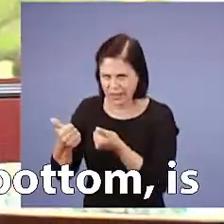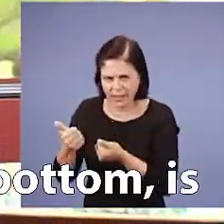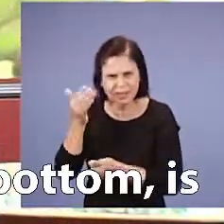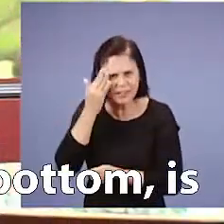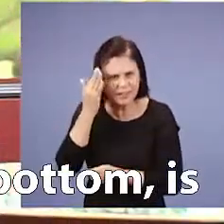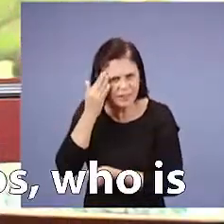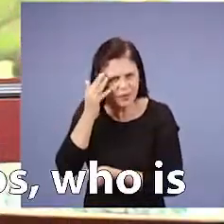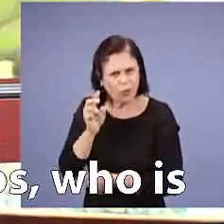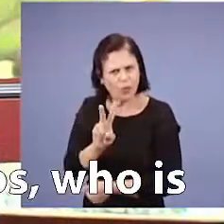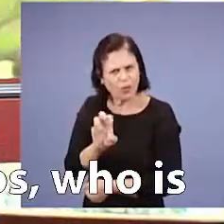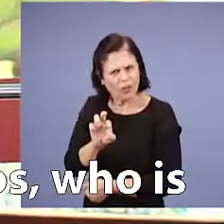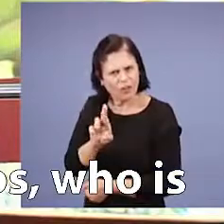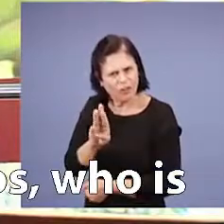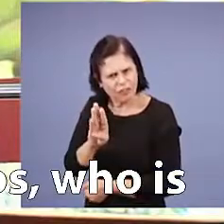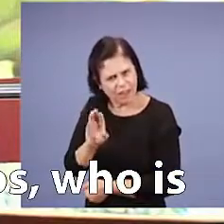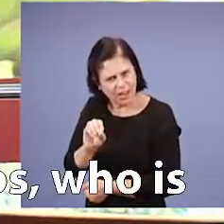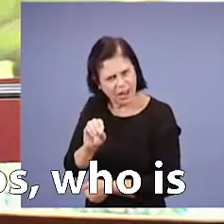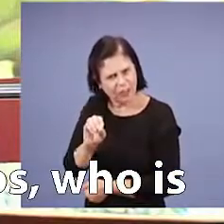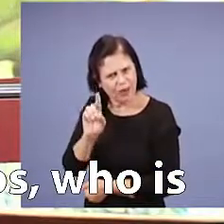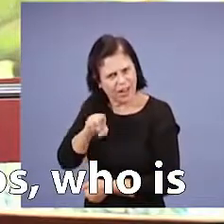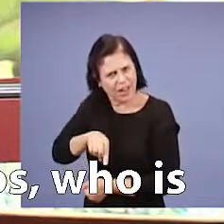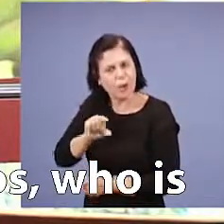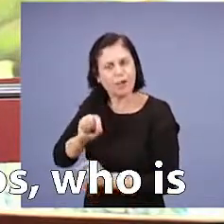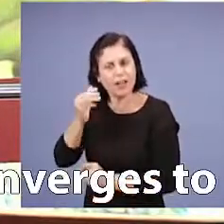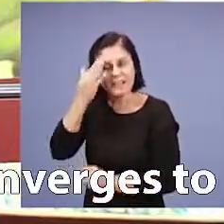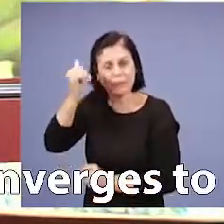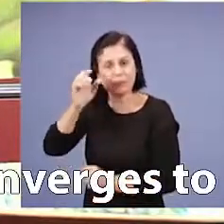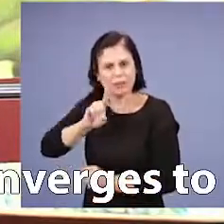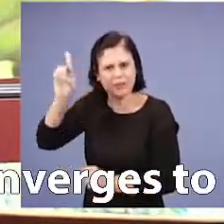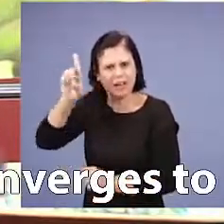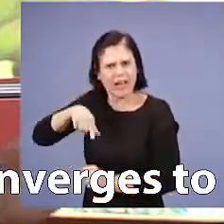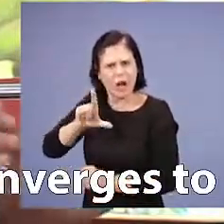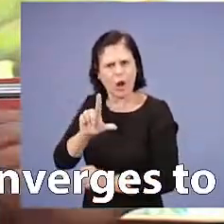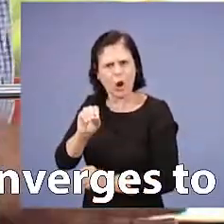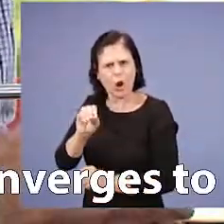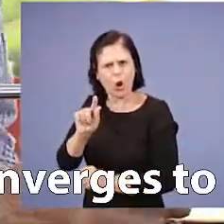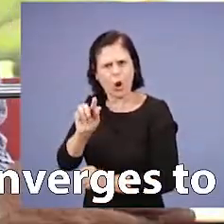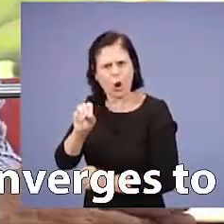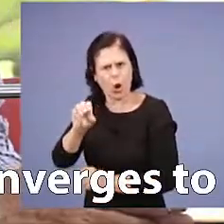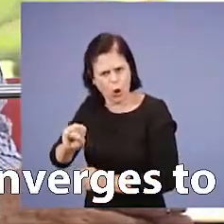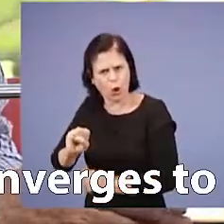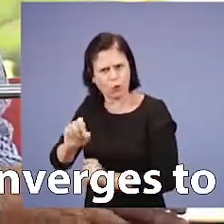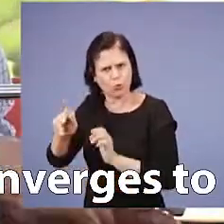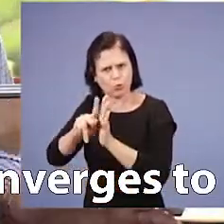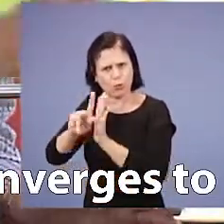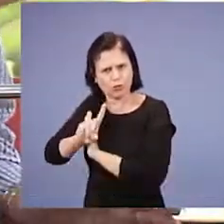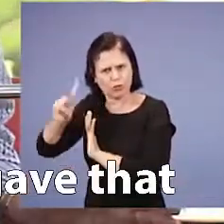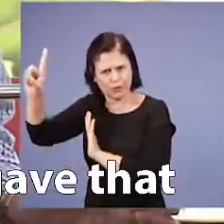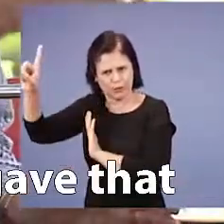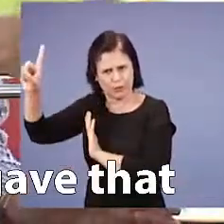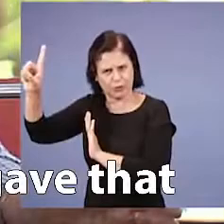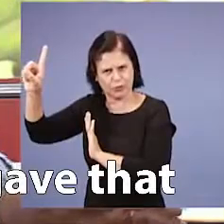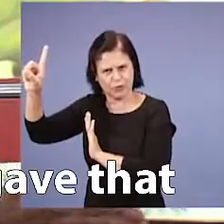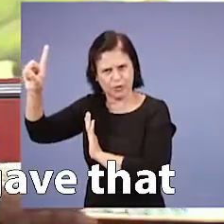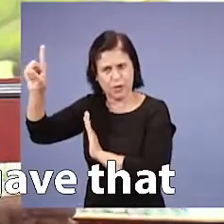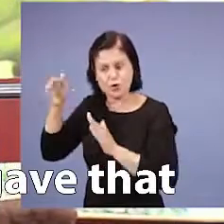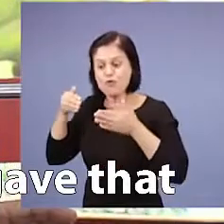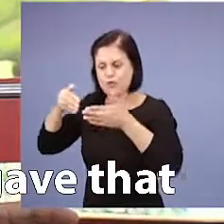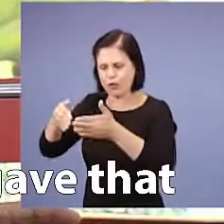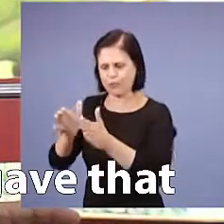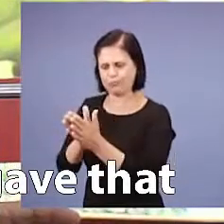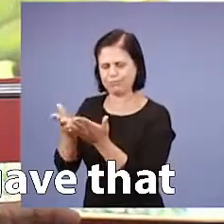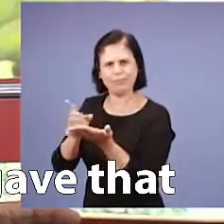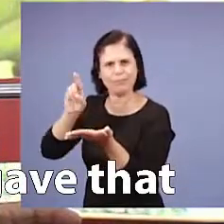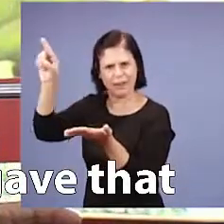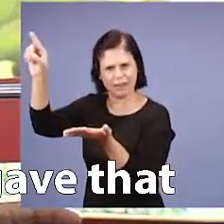que no fundo é a sabedoria de deus que é o logos que une todas as coisas que converge para a palavra aí